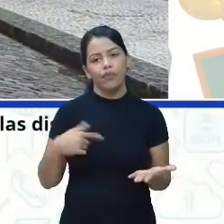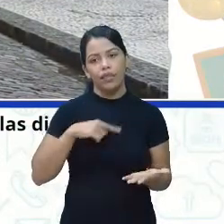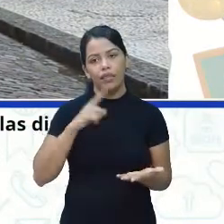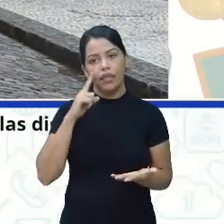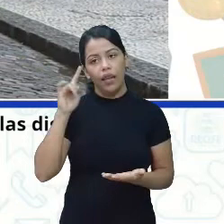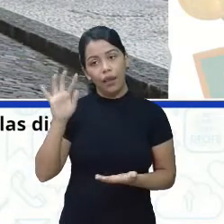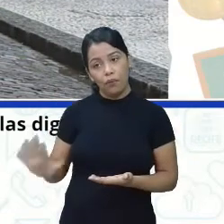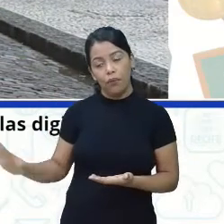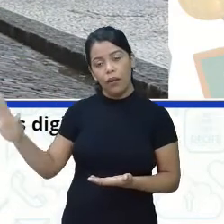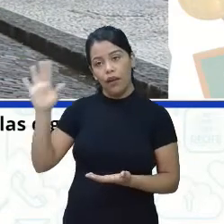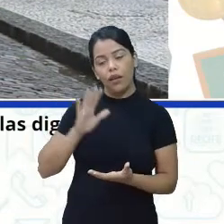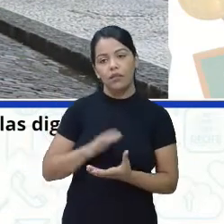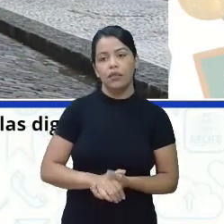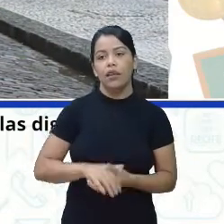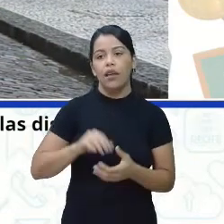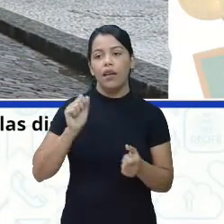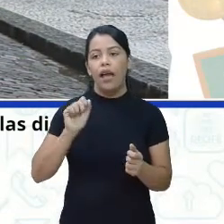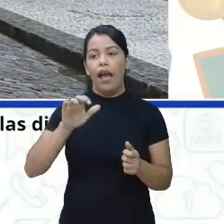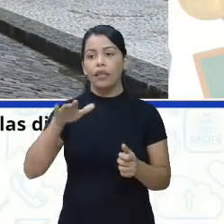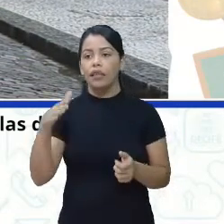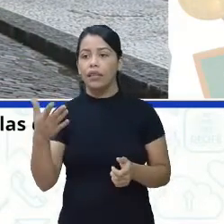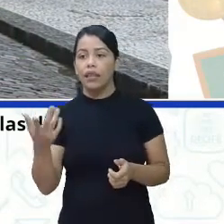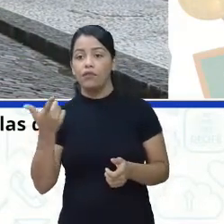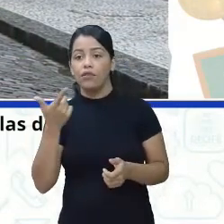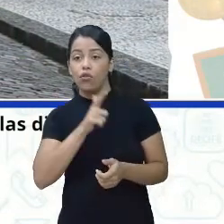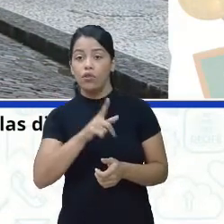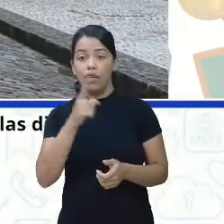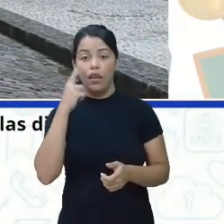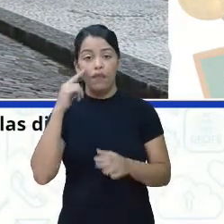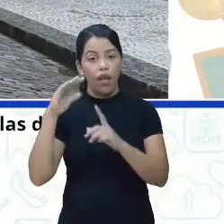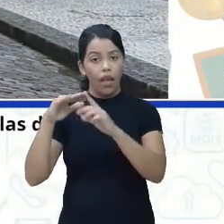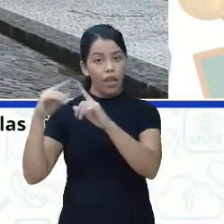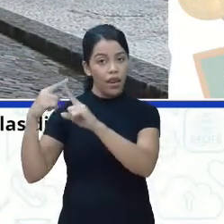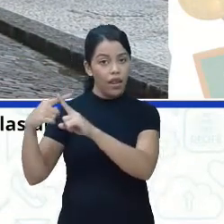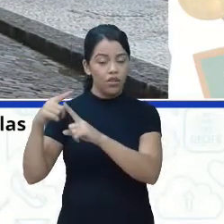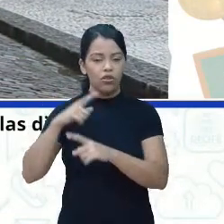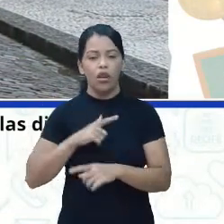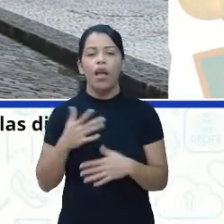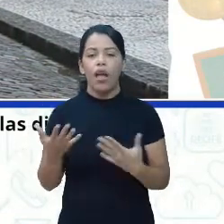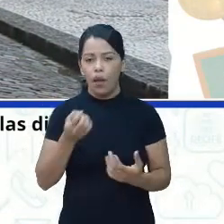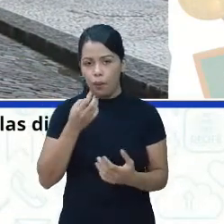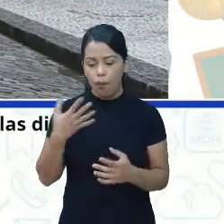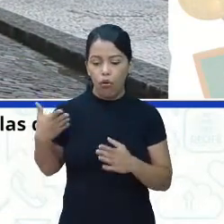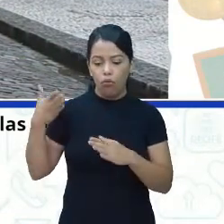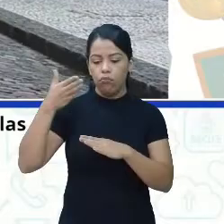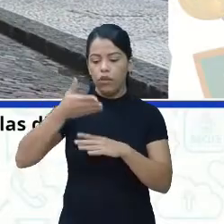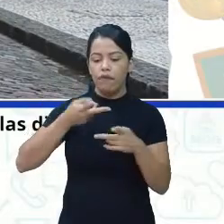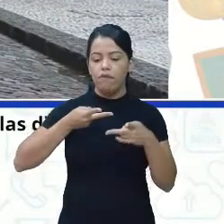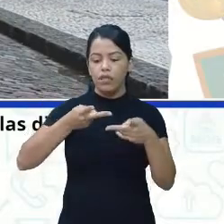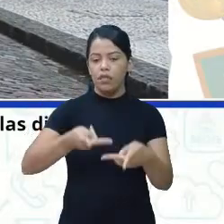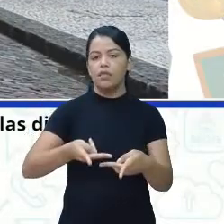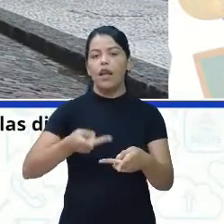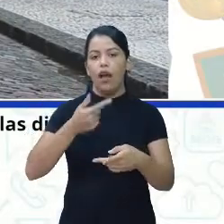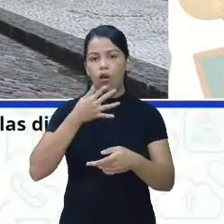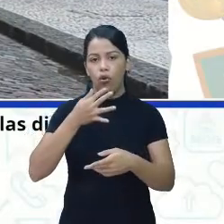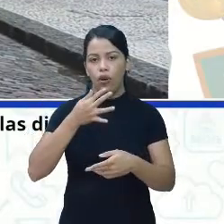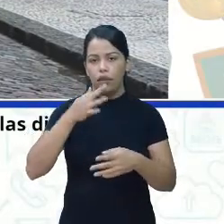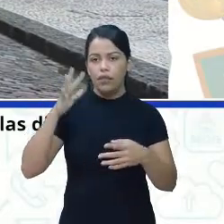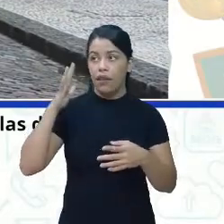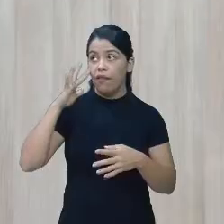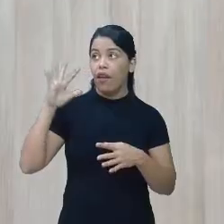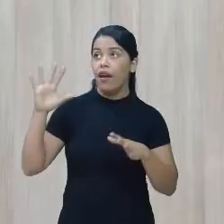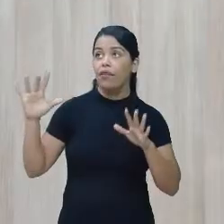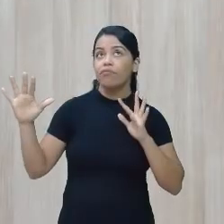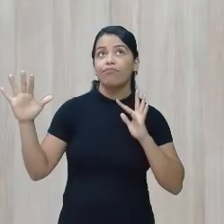aí à direita, vocês conseguem ver a sinagoga, né? Mas vale a pena conhecer, passear por essa rua, se encantar com